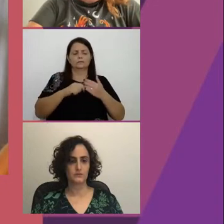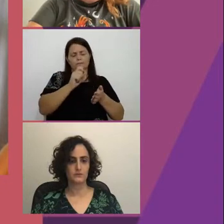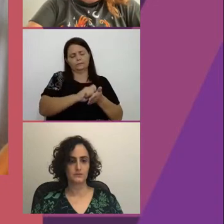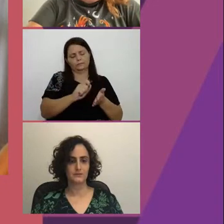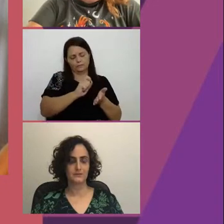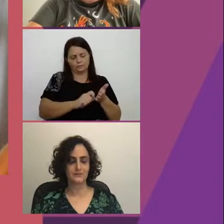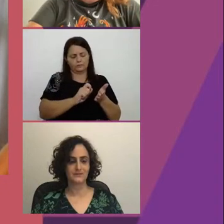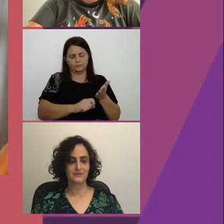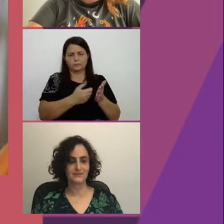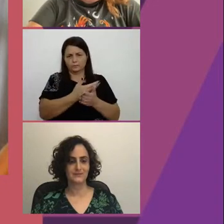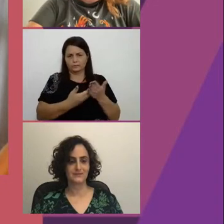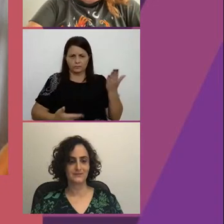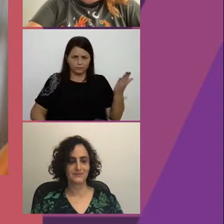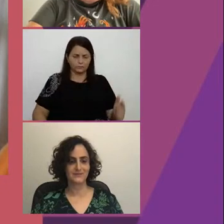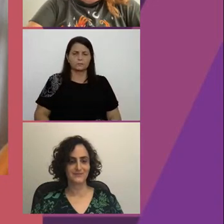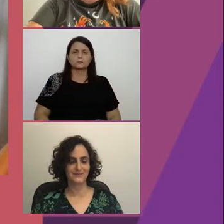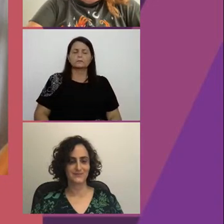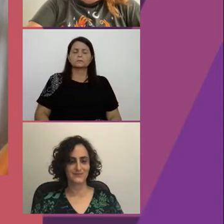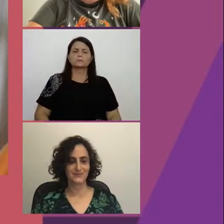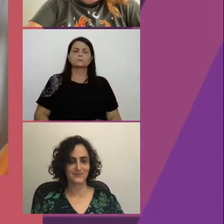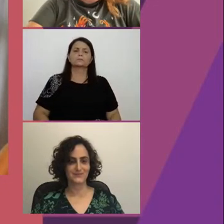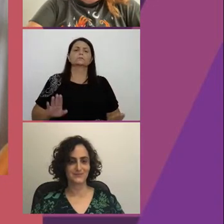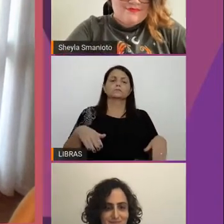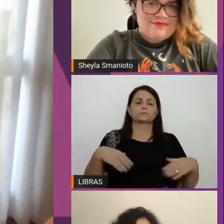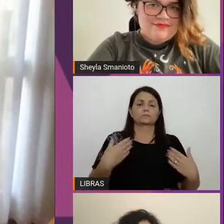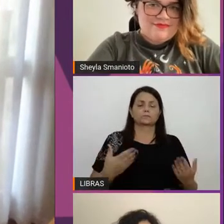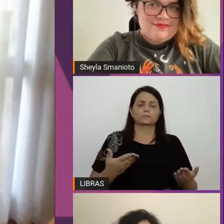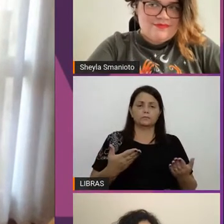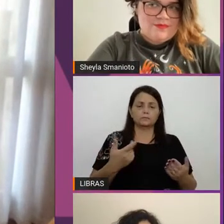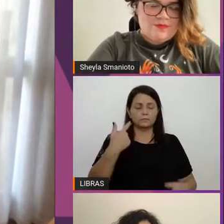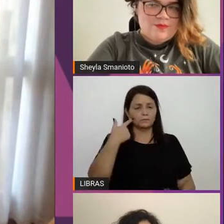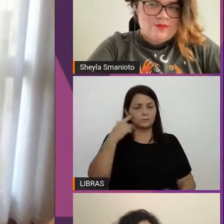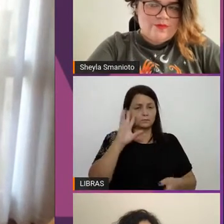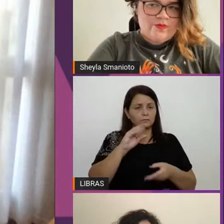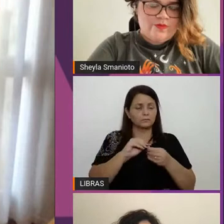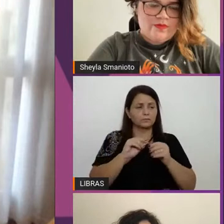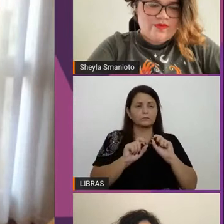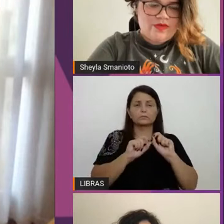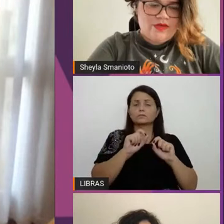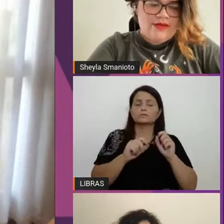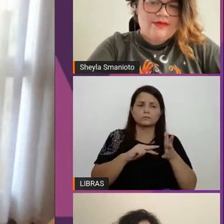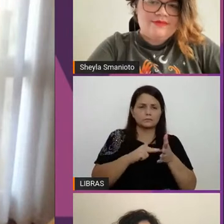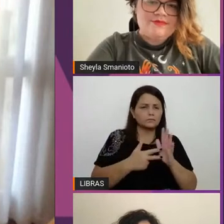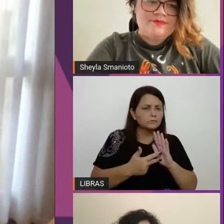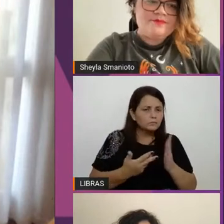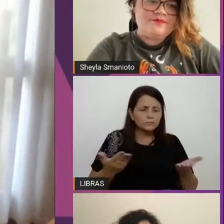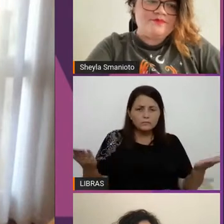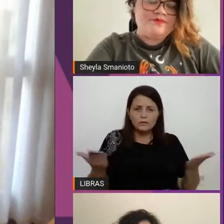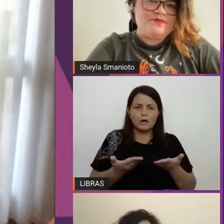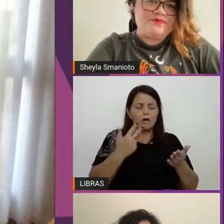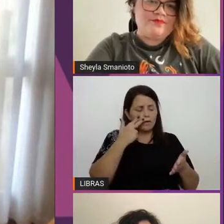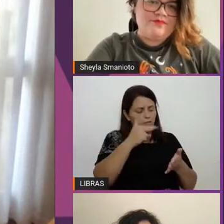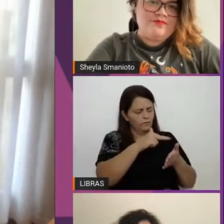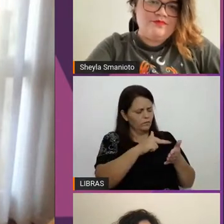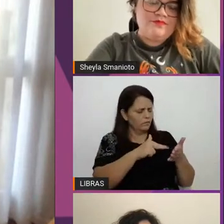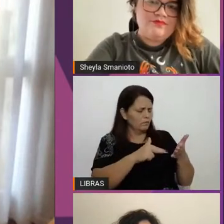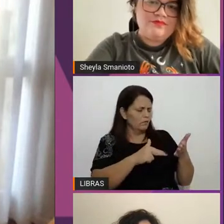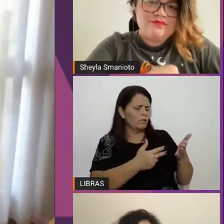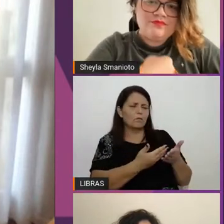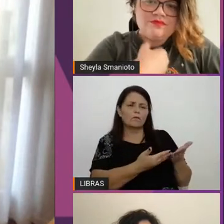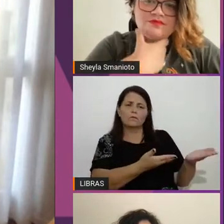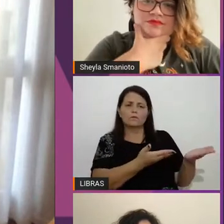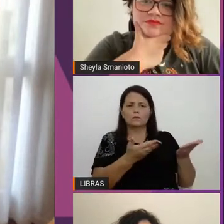e a narrativa do Sol então é o que eu pensei o seguinte eu e a breve